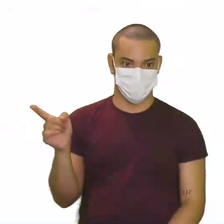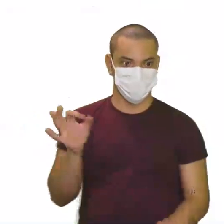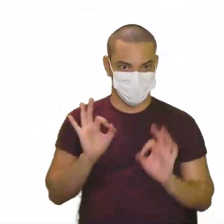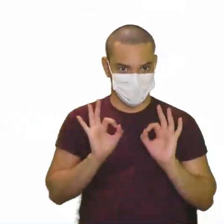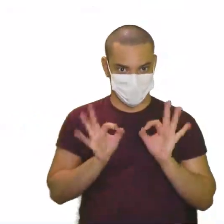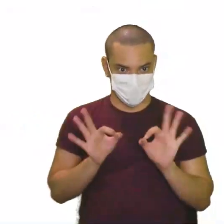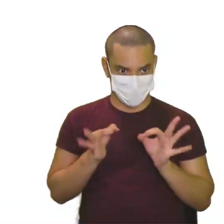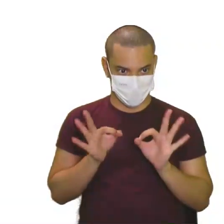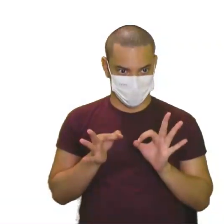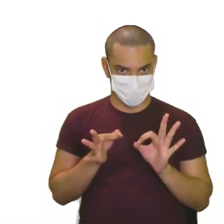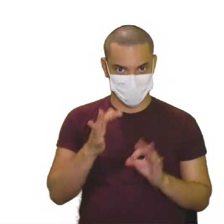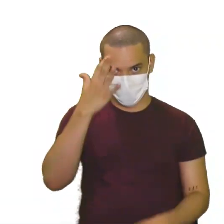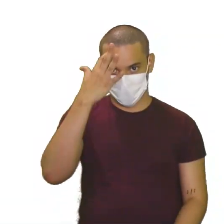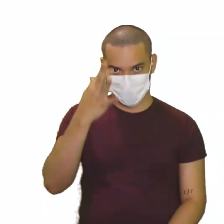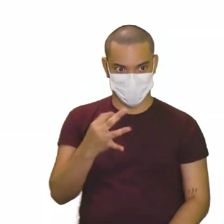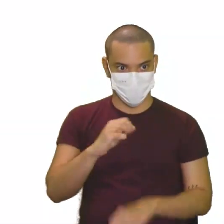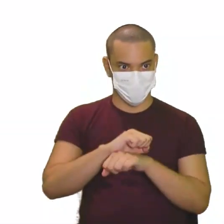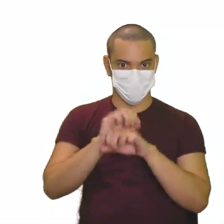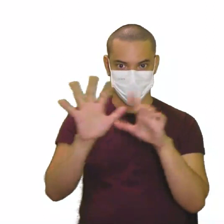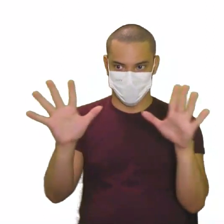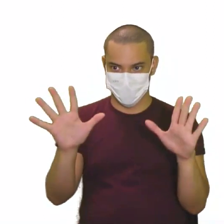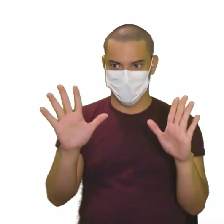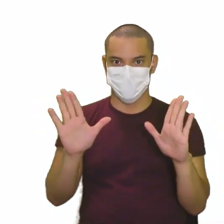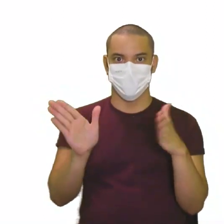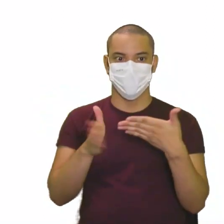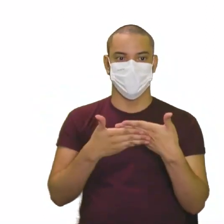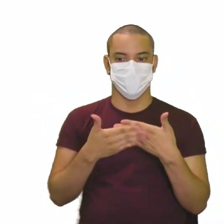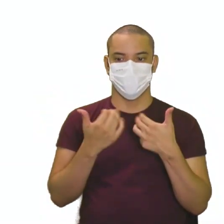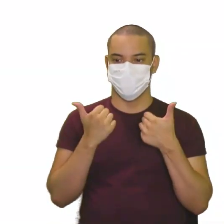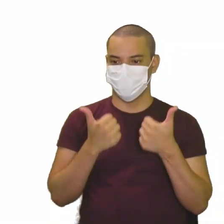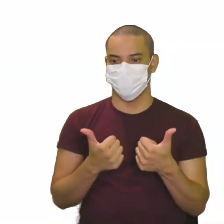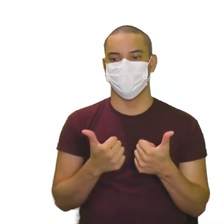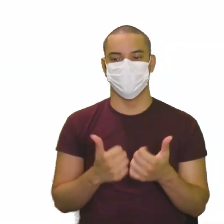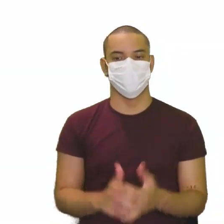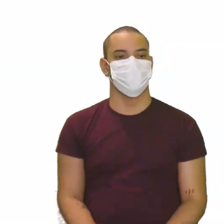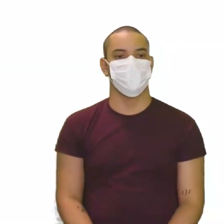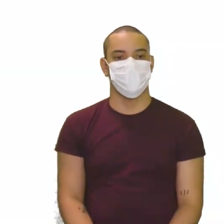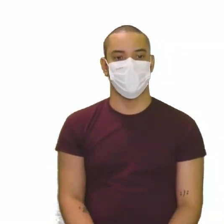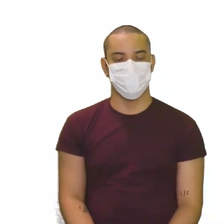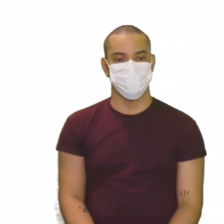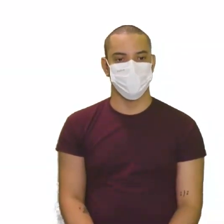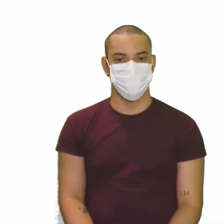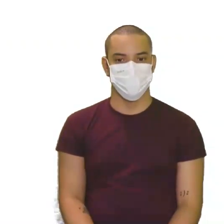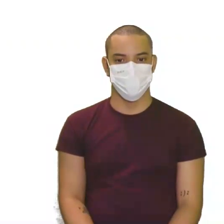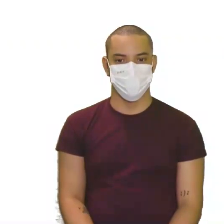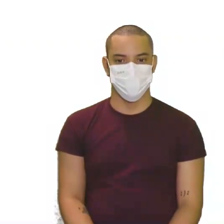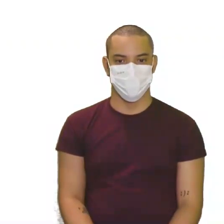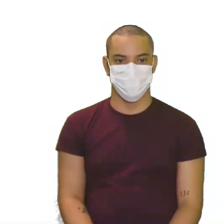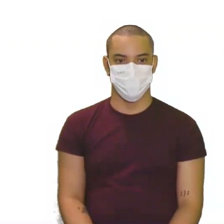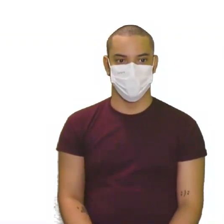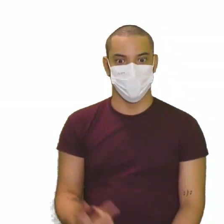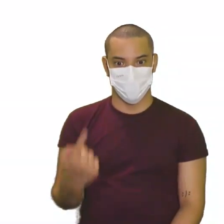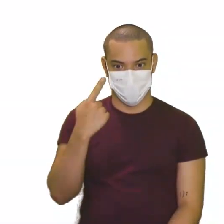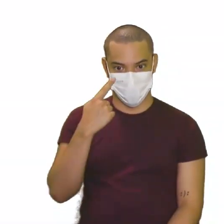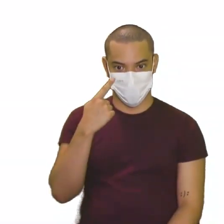tá pessoal tem vindo isso fechou fechou né Vamos para olha só só para vocês verem